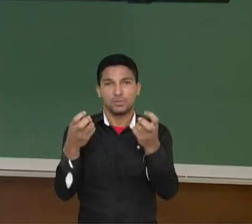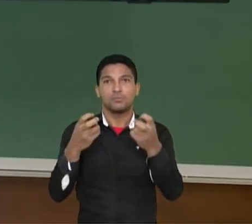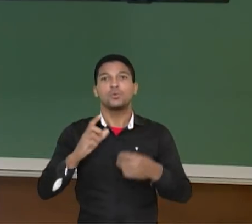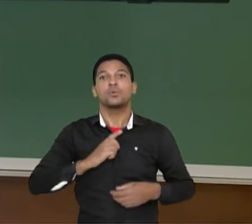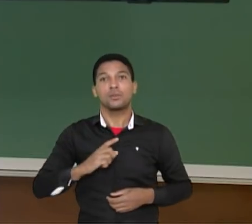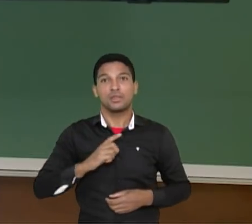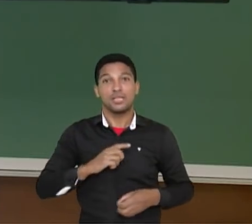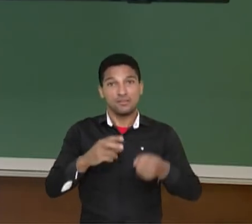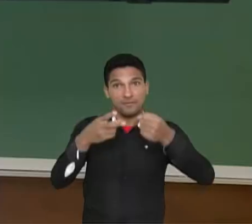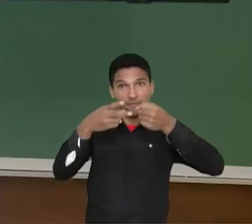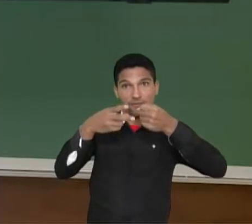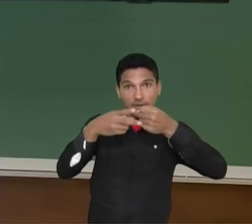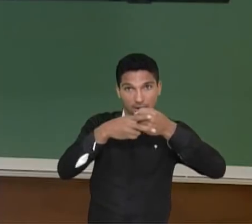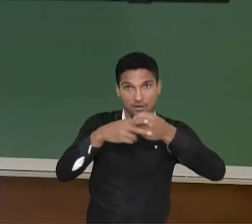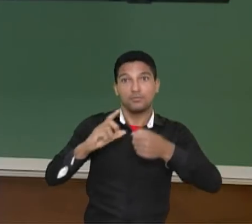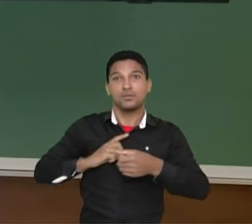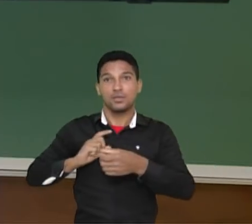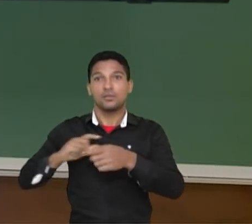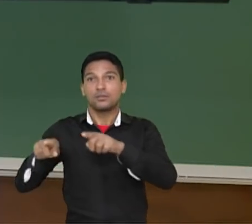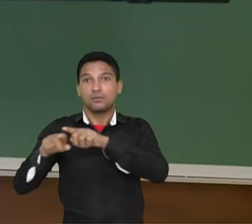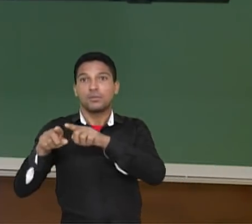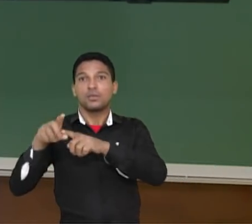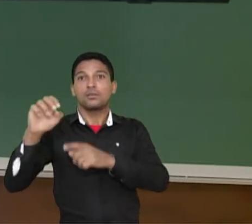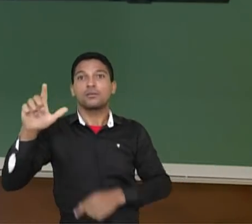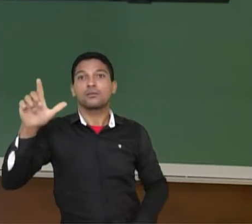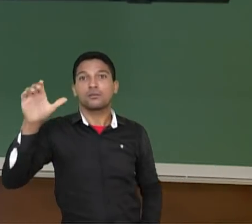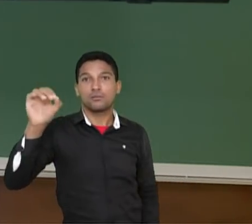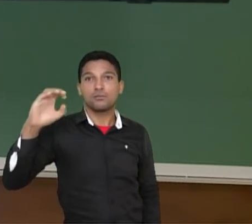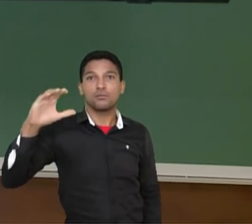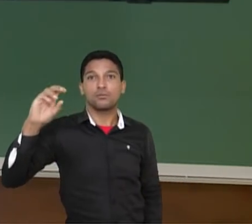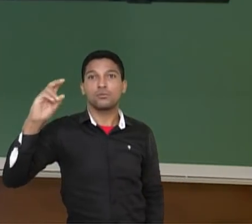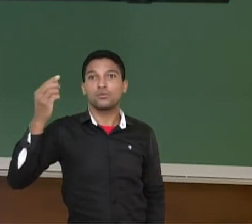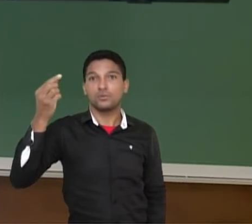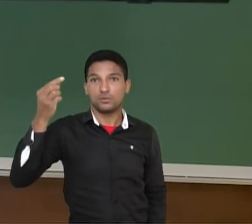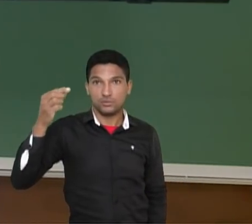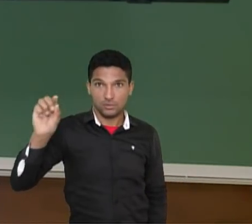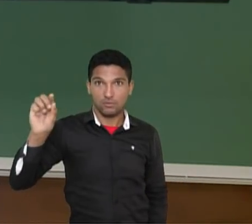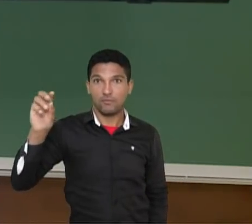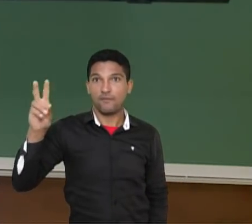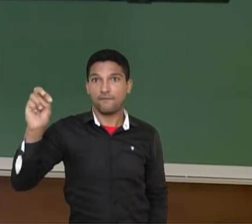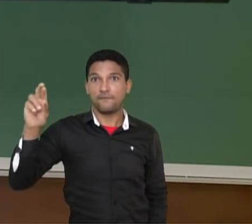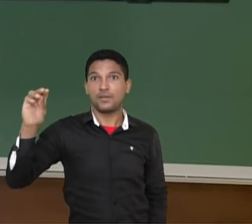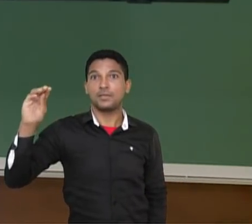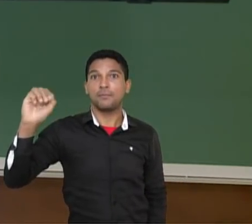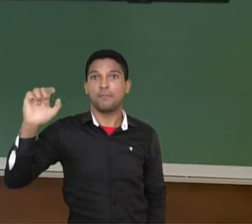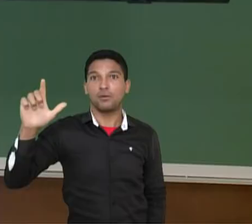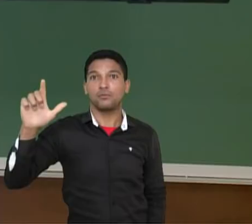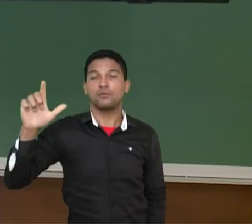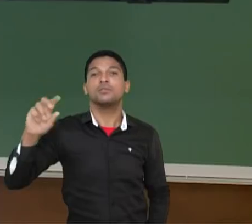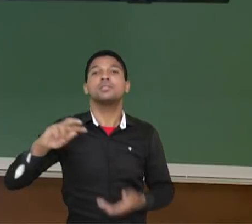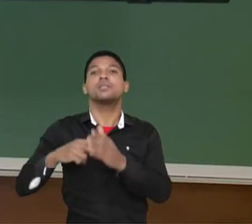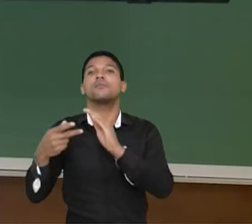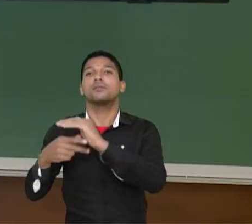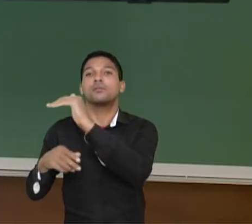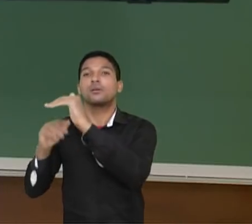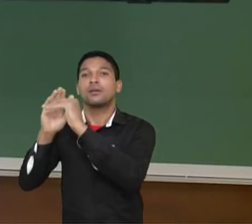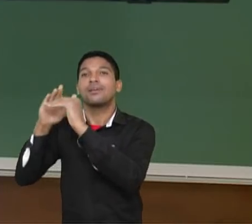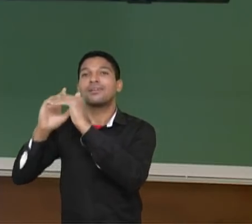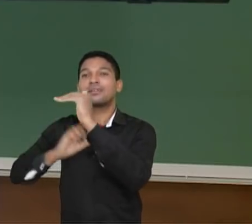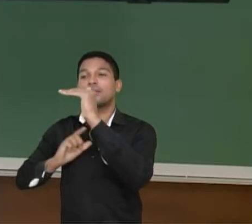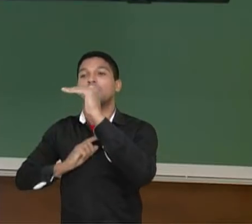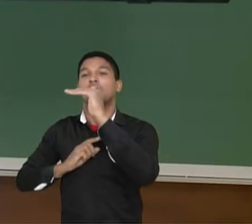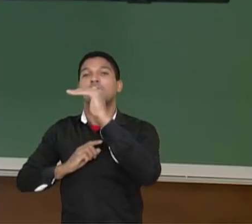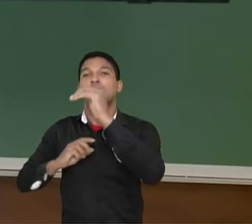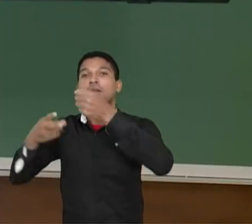O que seria uma locução verbal? Uma locução verbal é quando nós temos dois verbos utilizados um ao lado do